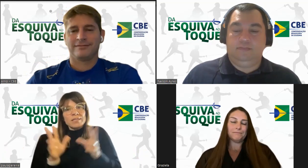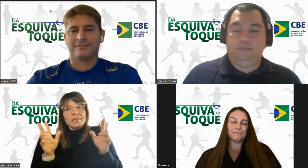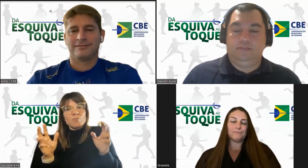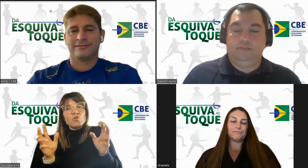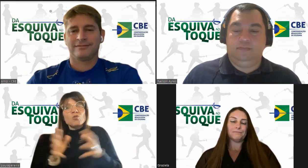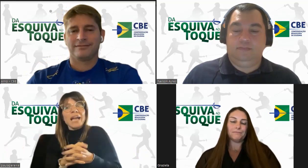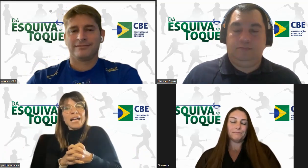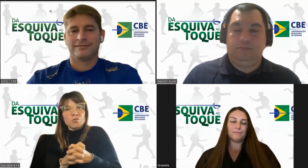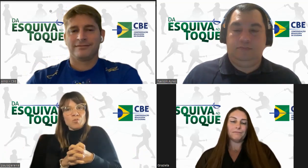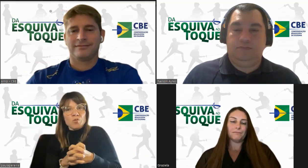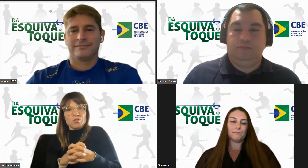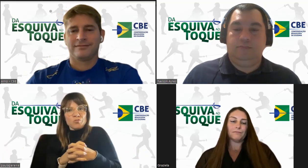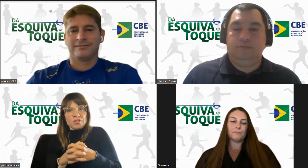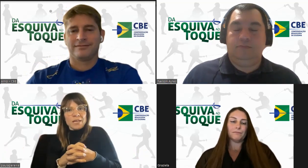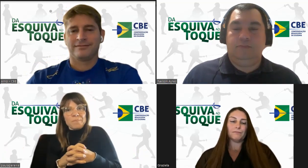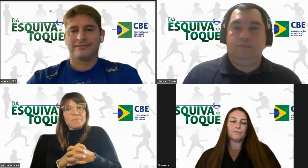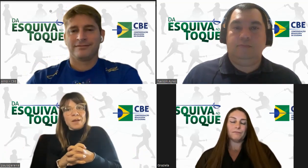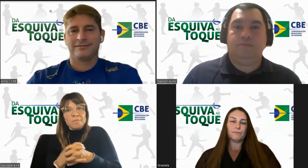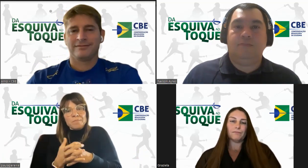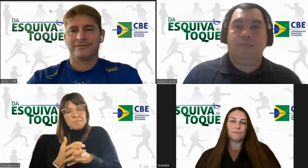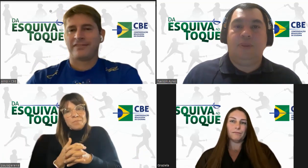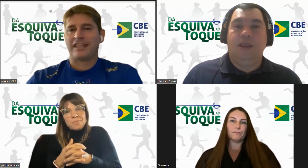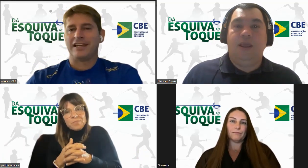que realmente possa ser muscular